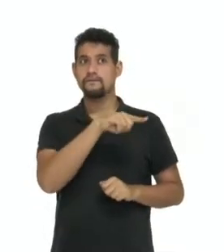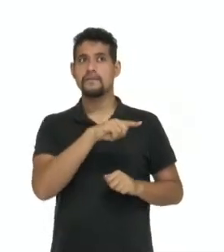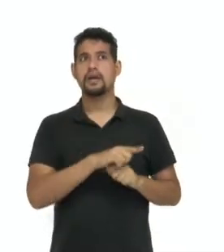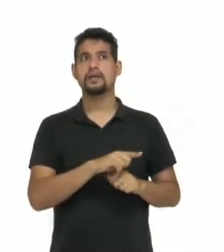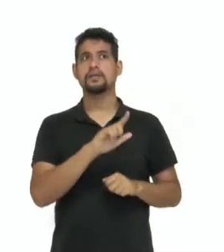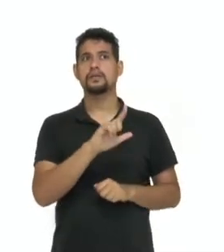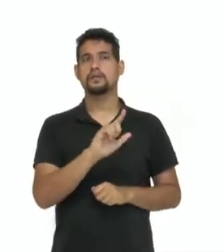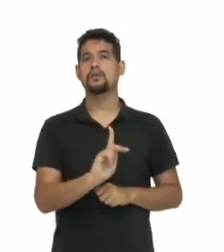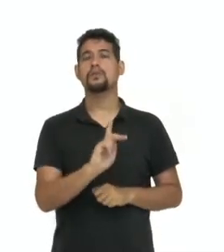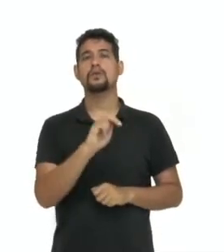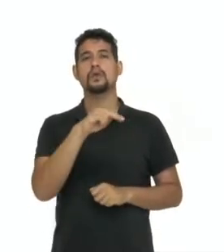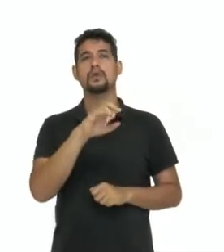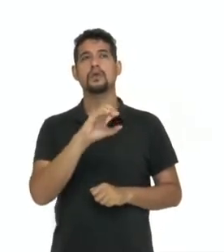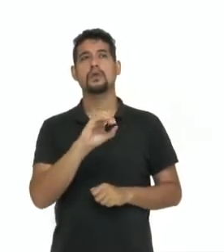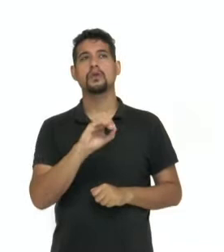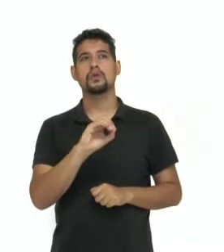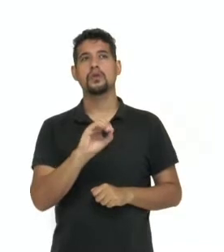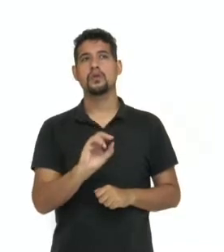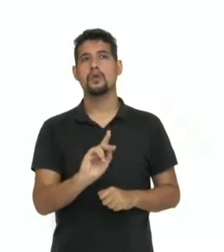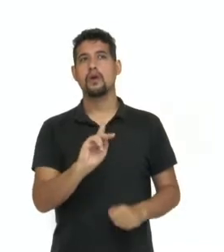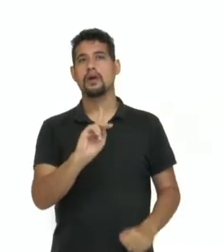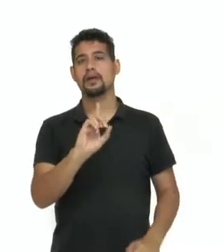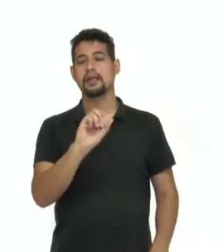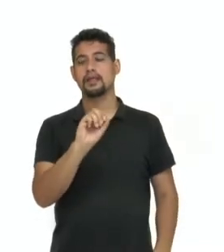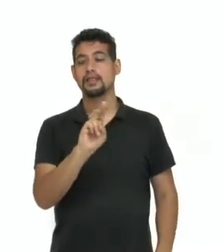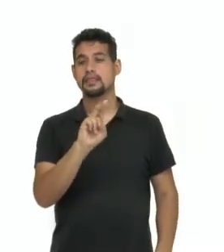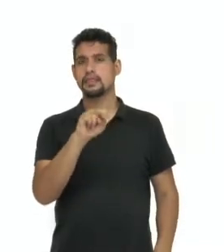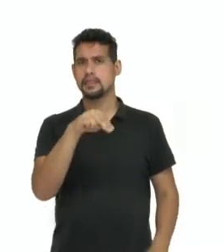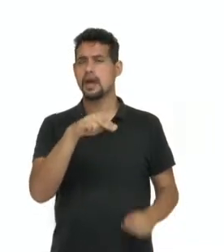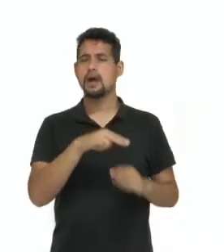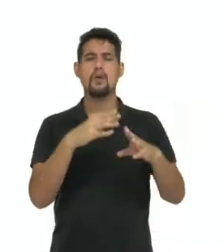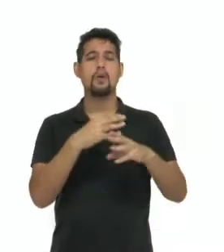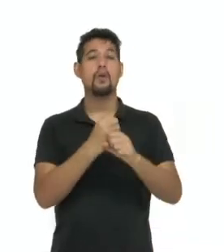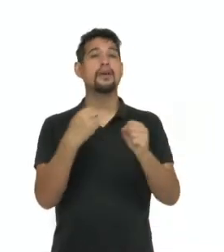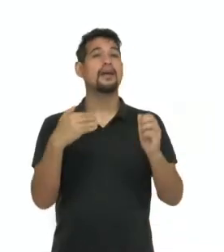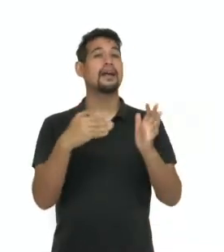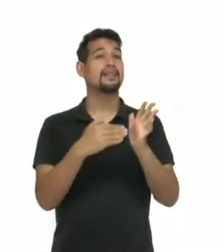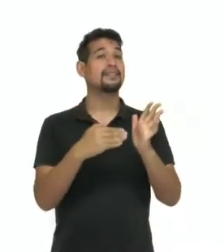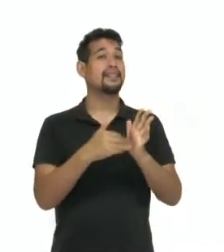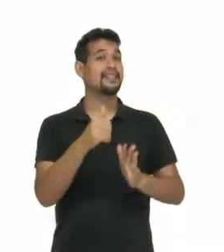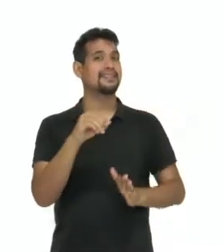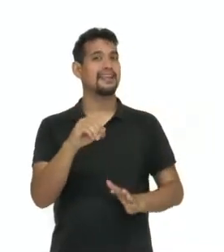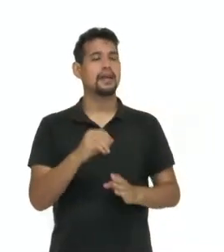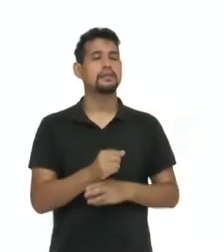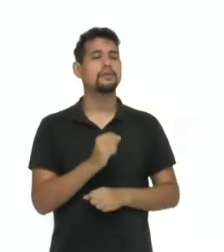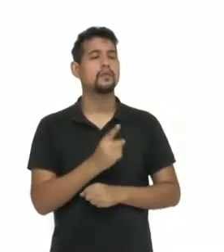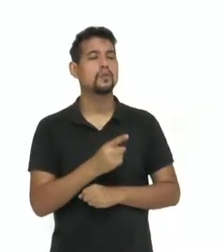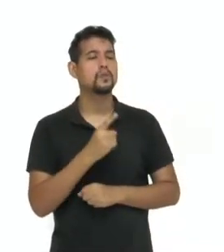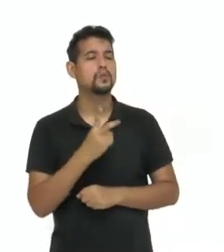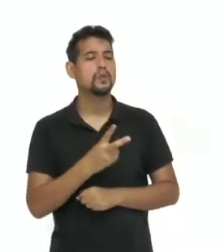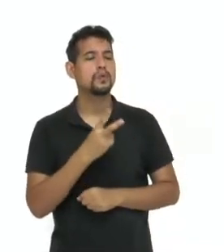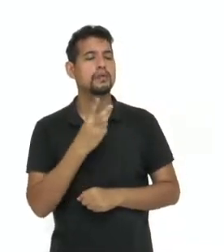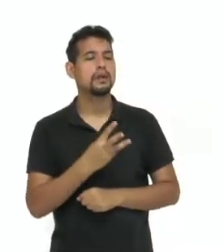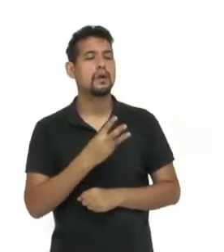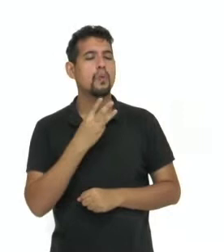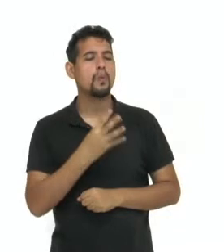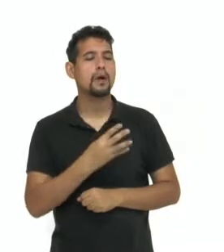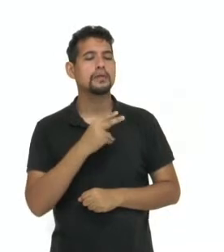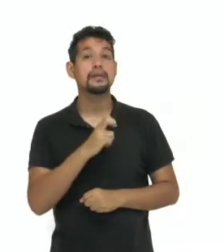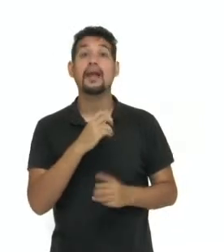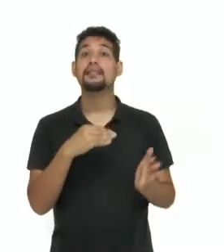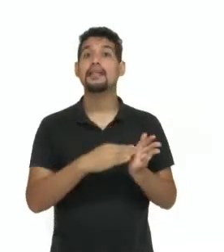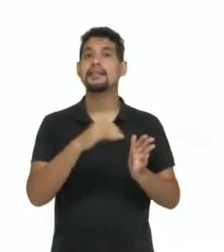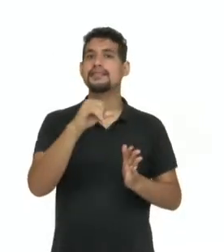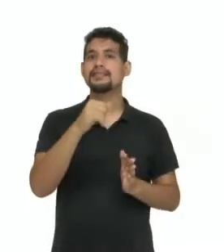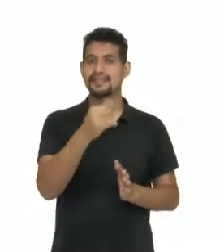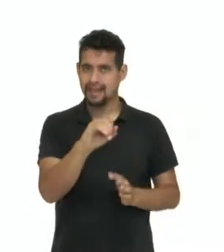knockdown e após contagem até 10 não se levante ou não possa continuar. A luta também